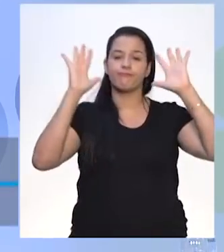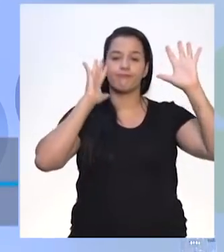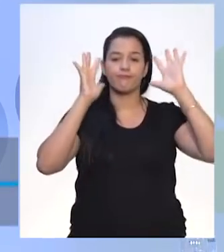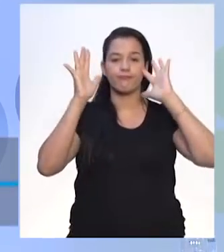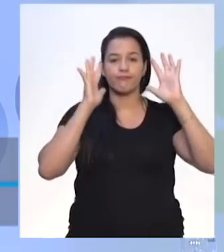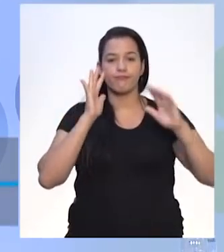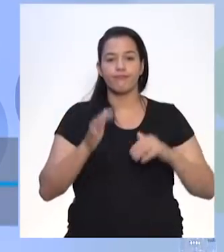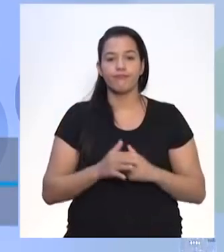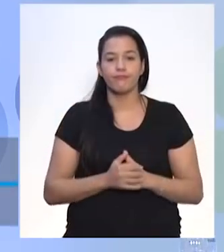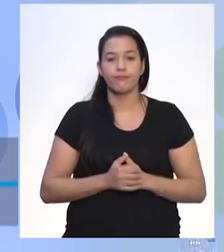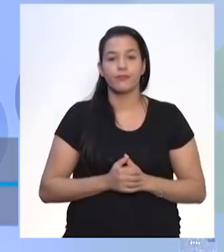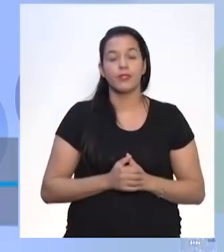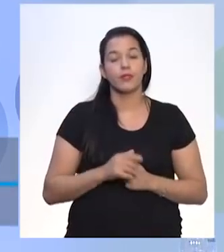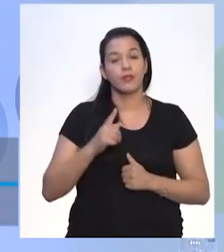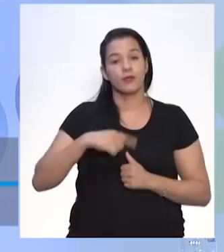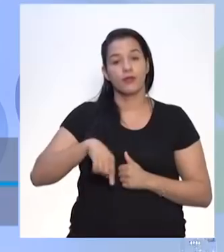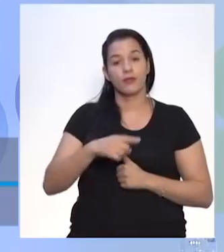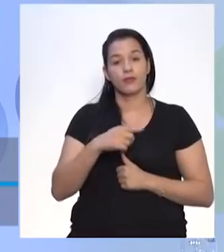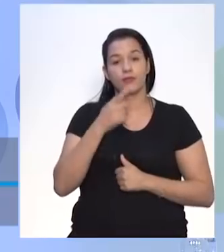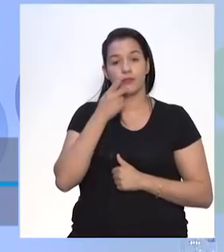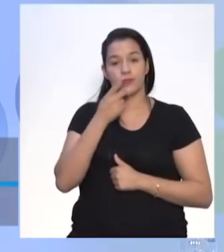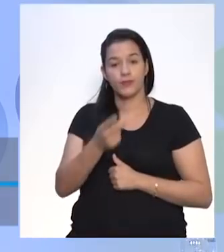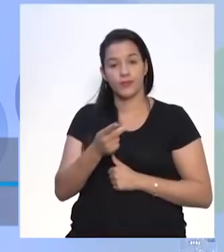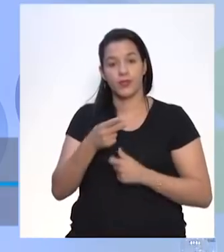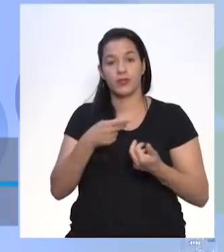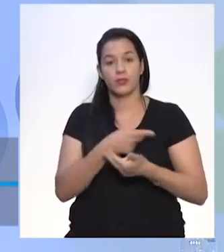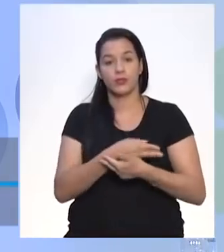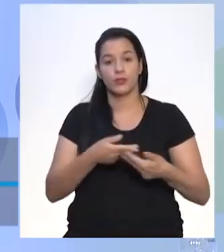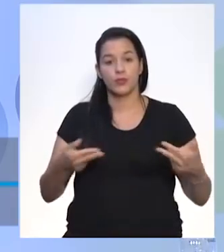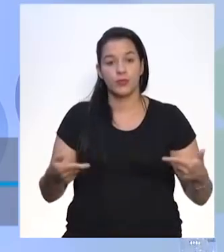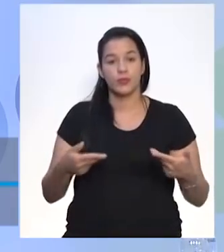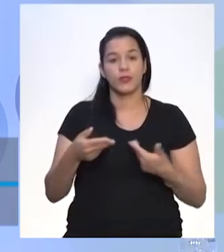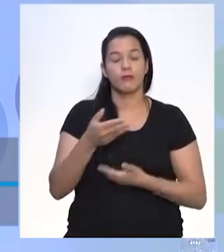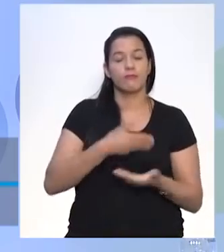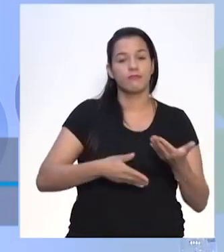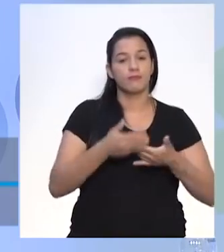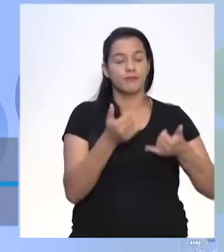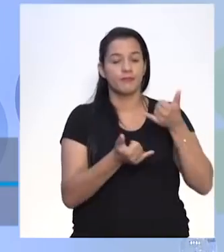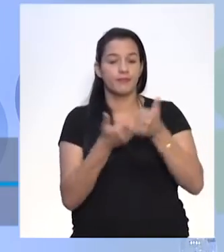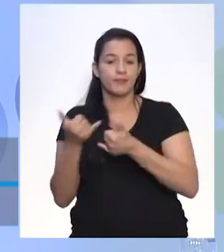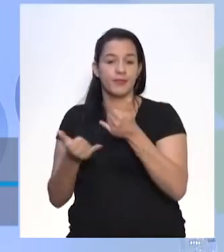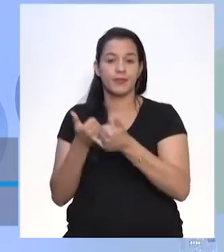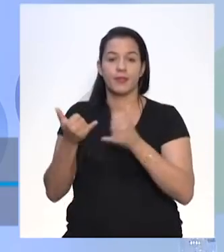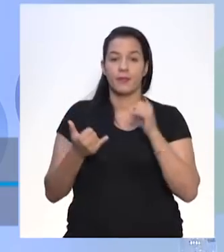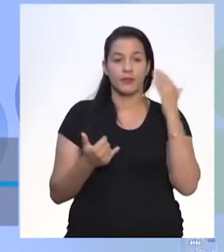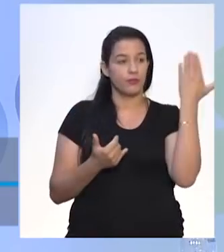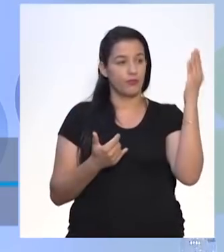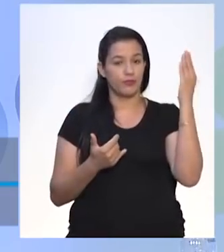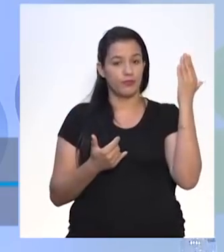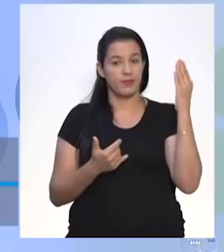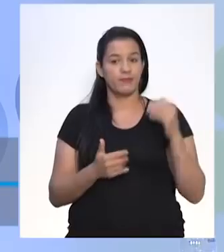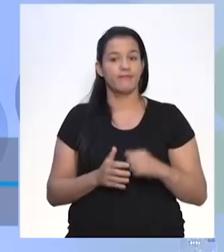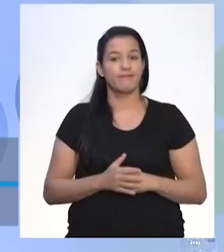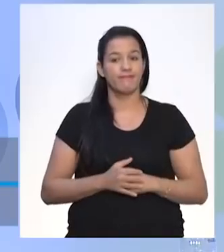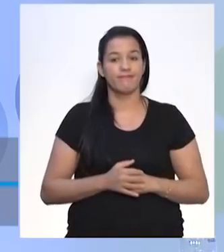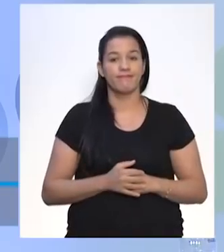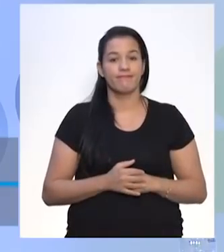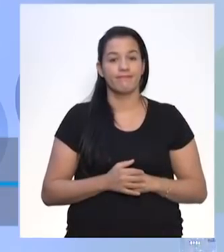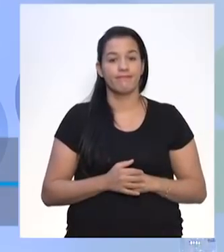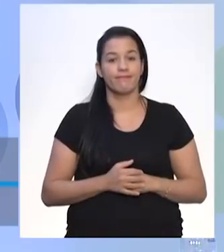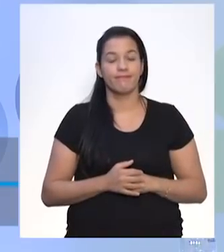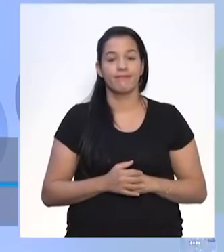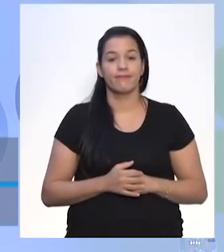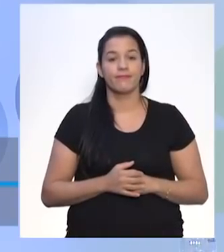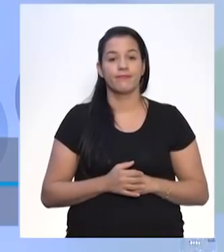a gente faz esta dinâmica do espelho, né? E